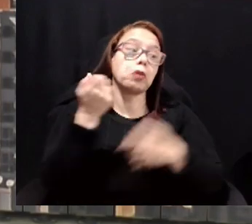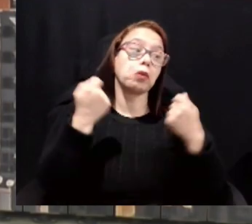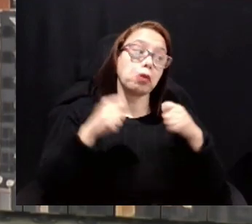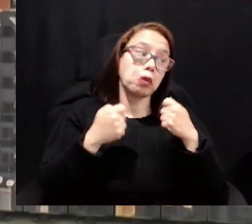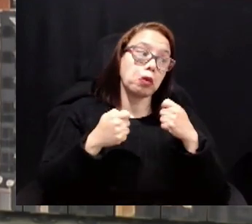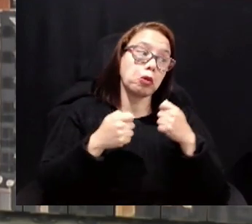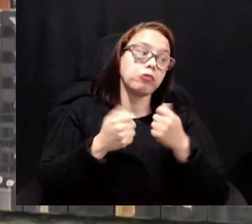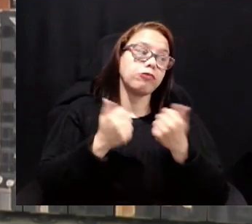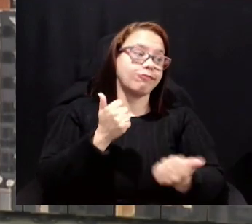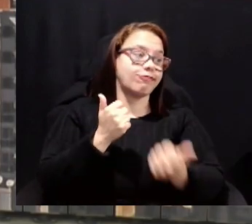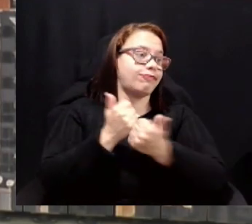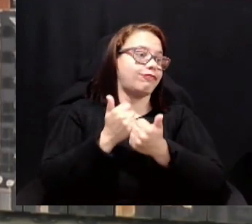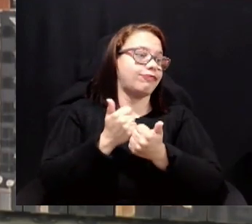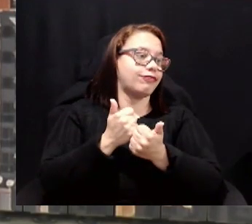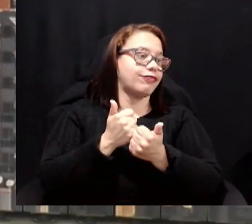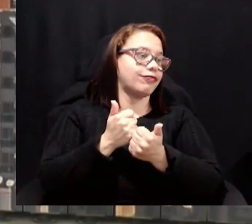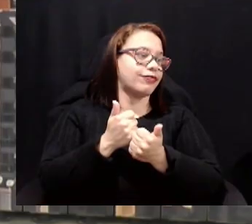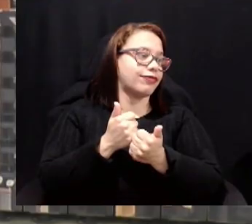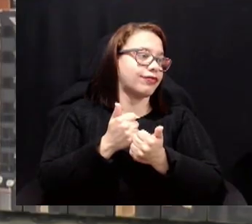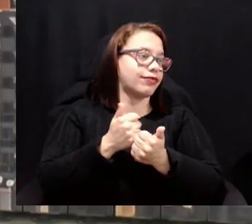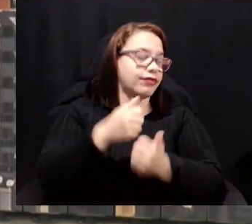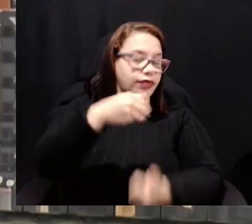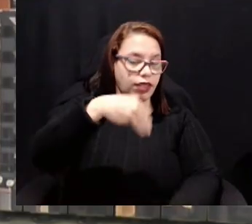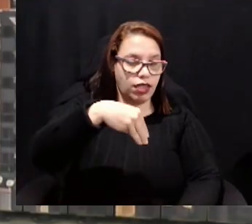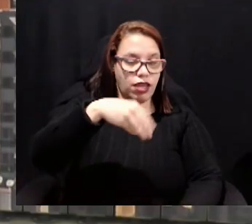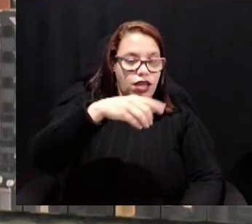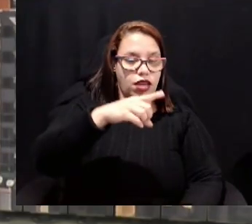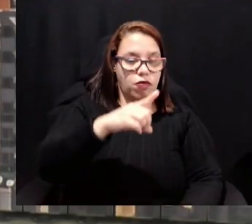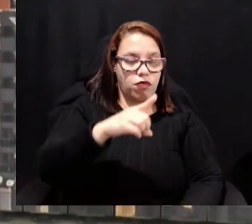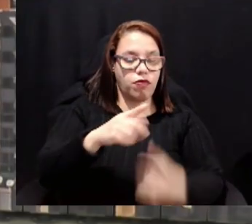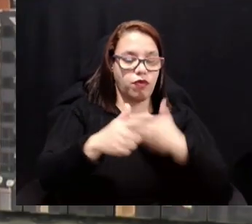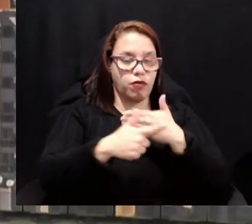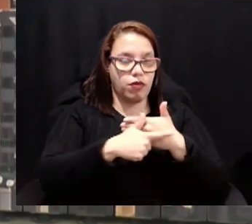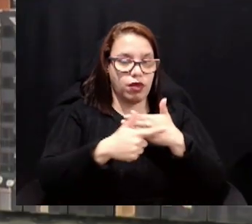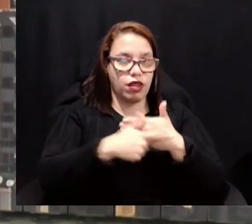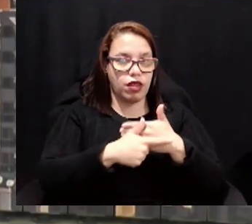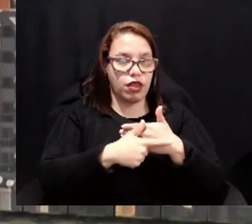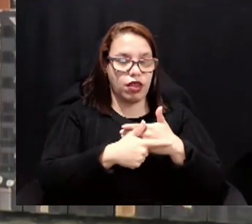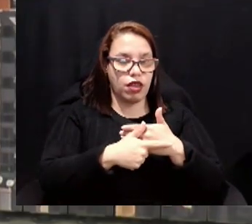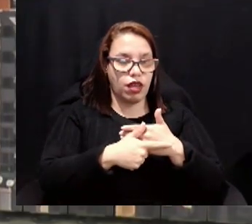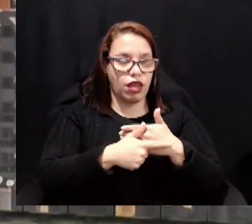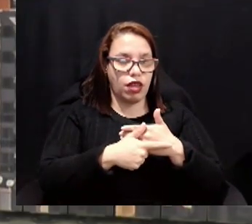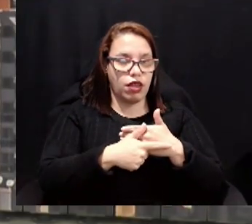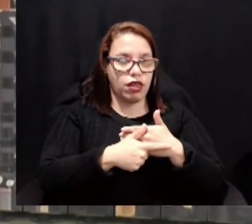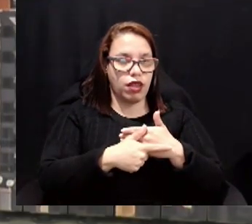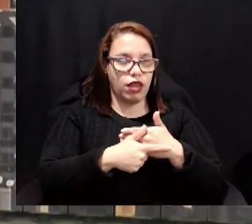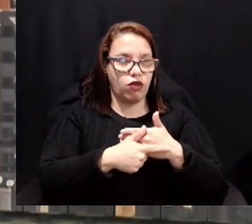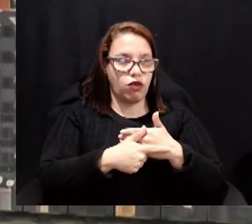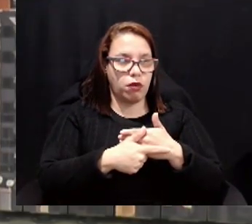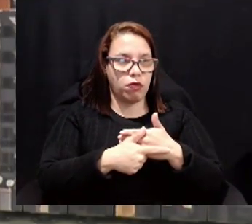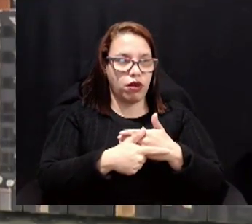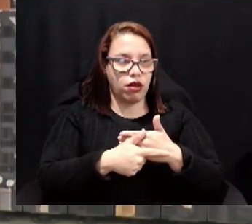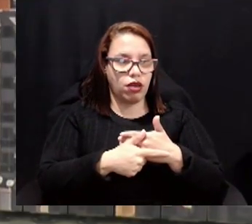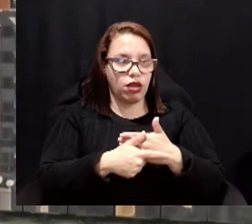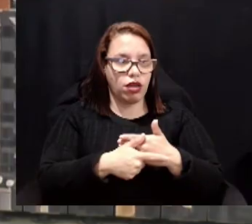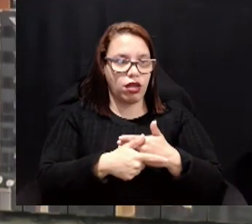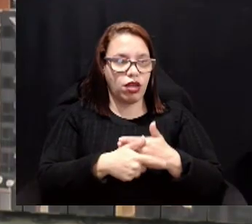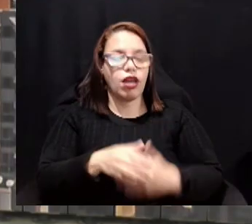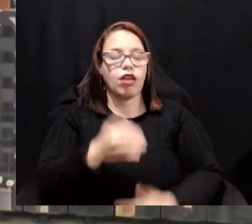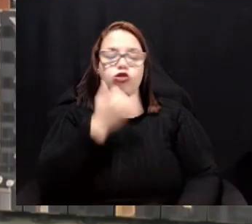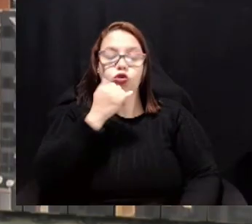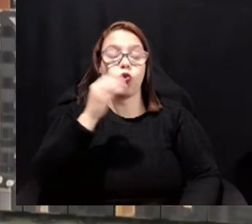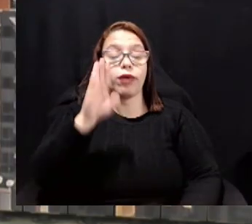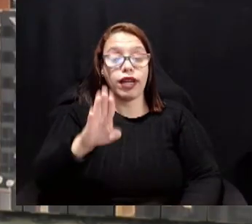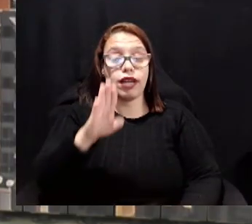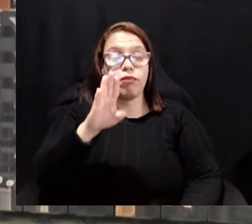natureza precisa de uma parceria, né? No caso da MD Papéis, quais foram os parceiros que vocês precisaram para destrinchar